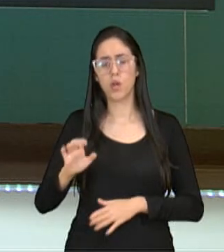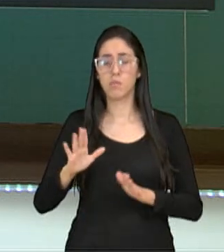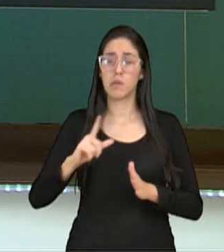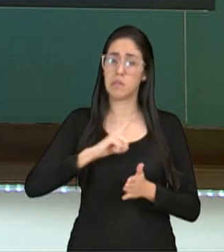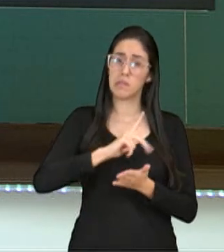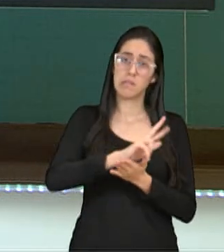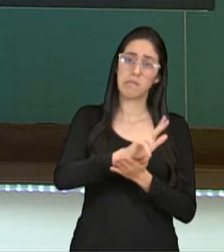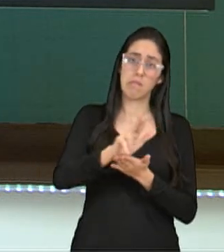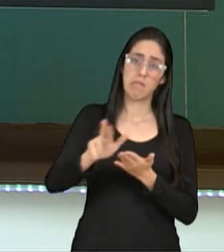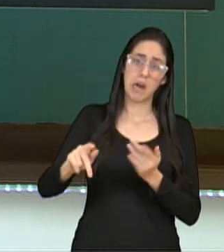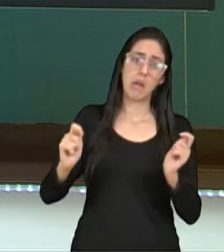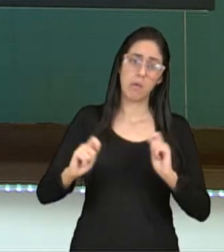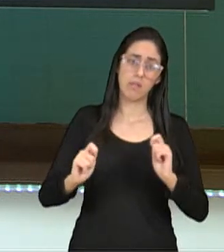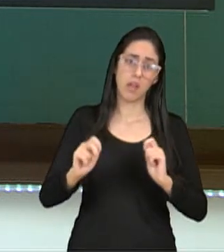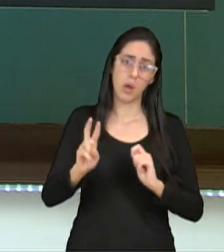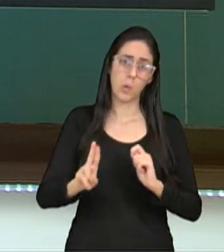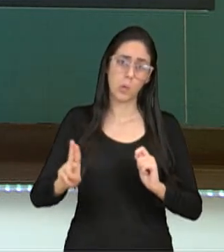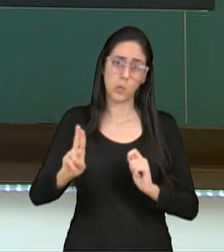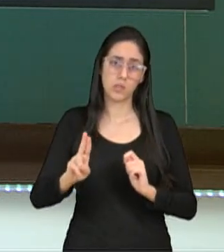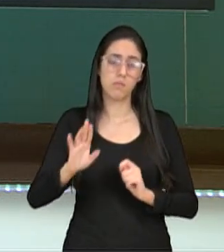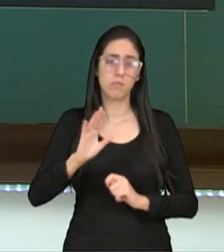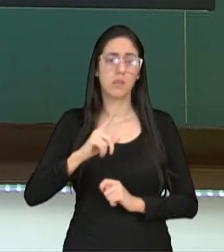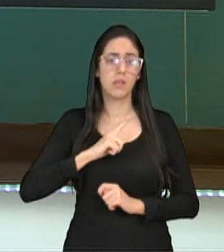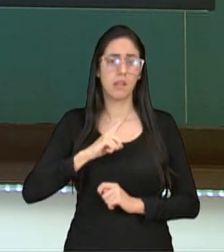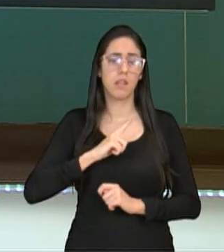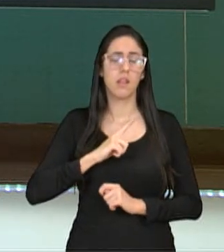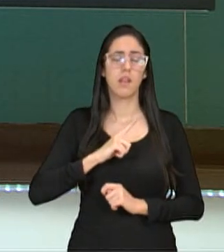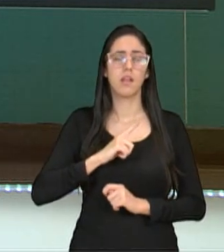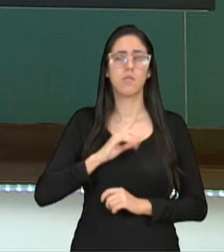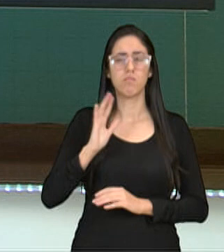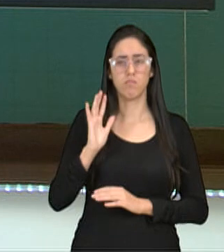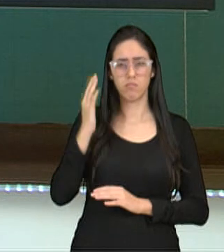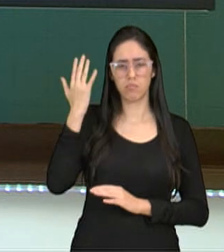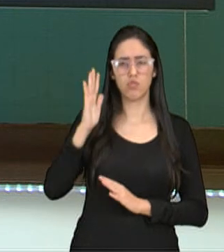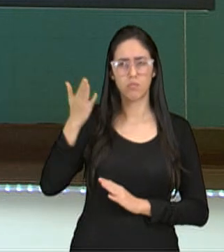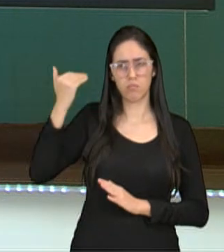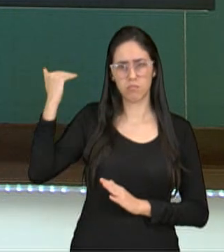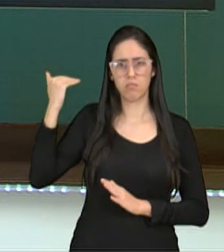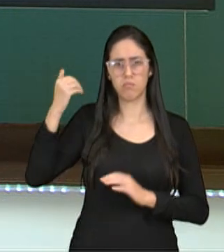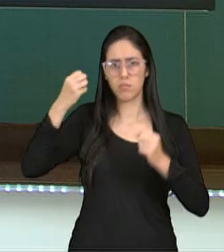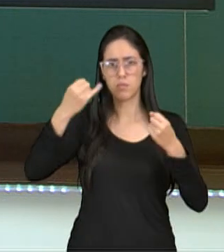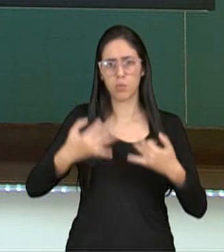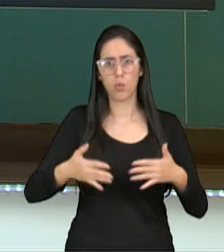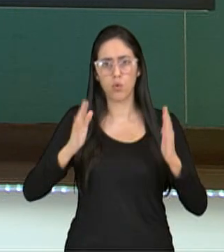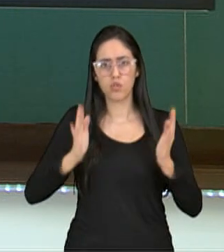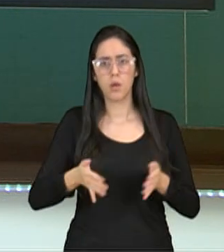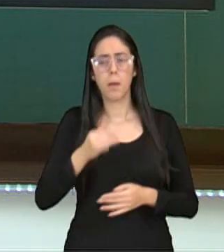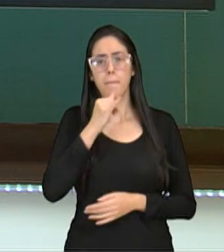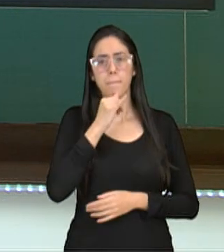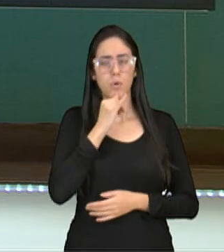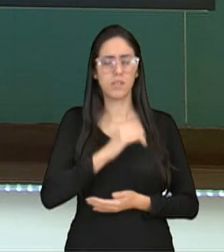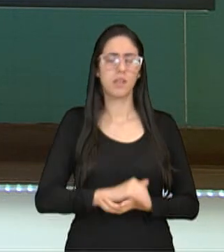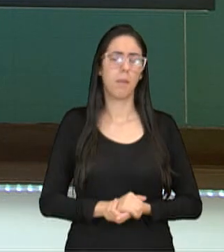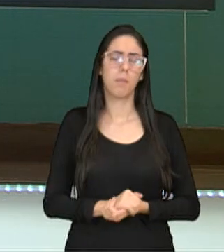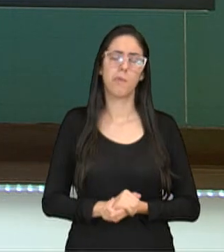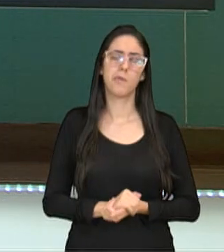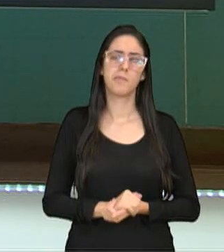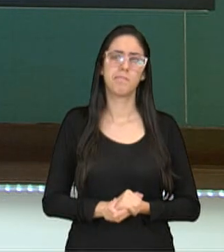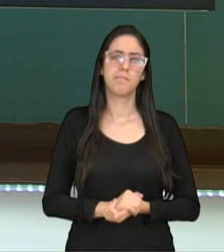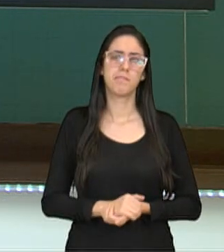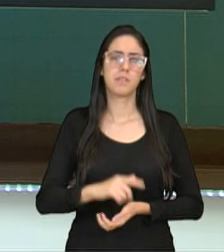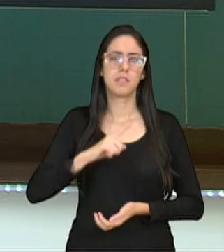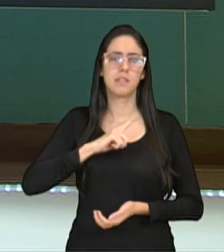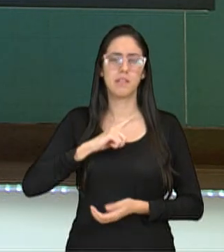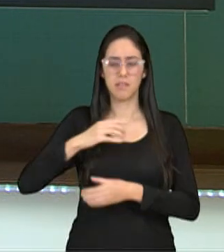posso utilizar. Uma situação prática, a gente já conversou em outros vídeos, foi, por exemplo, lá quando a gente estudou a questão